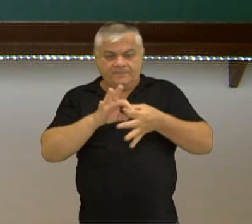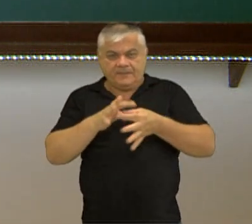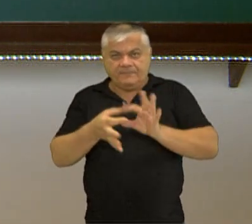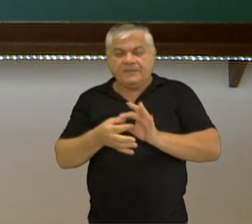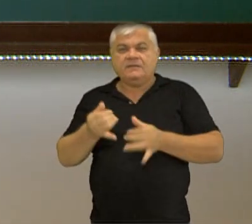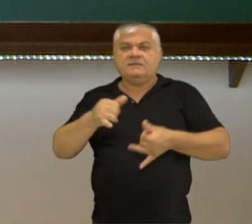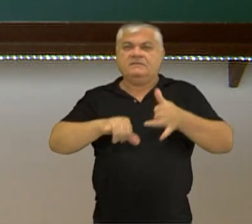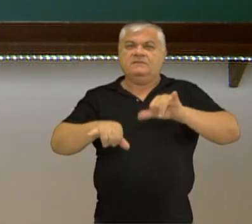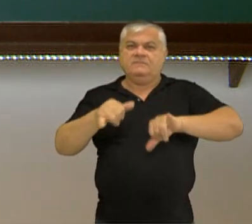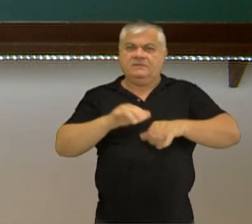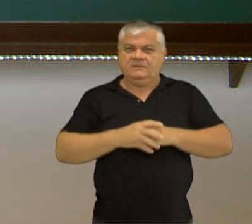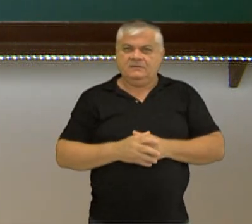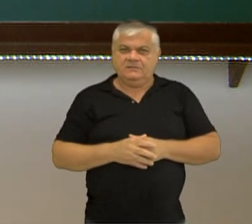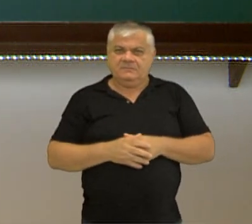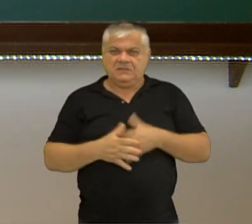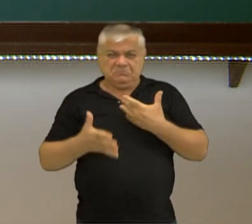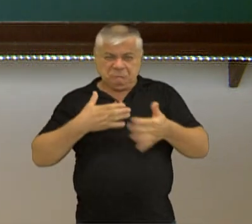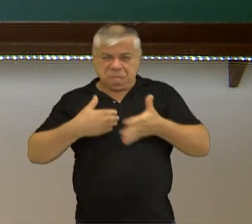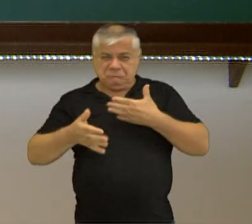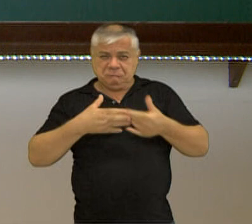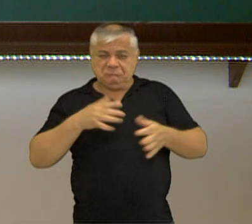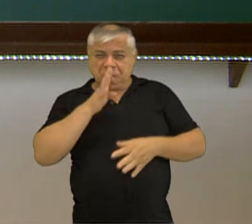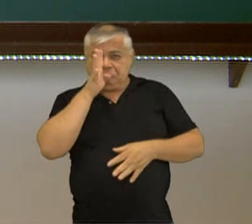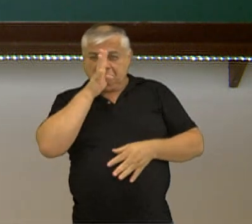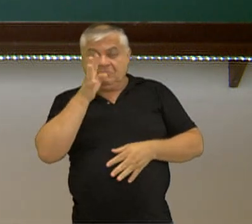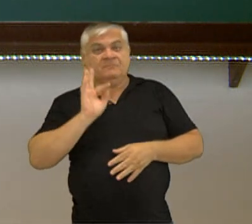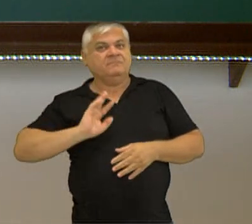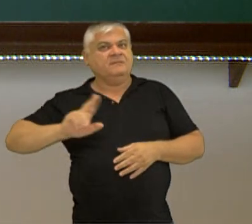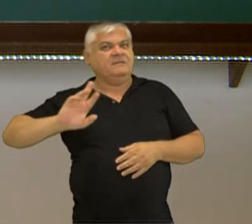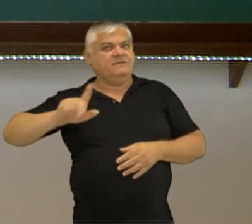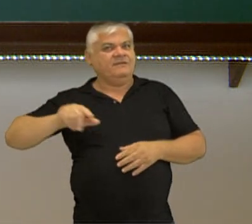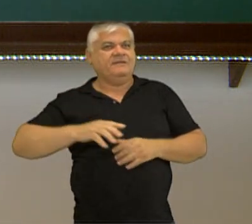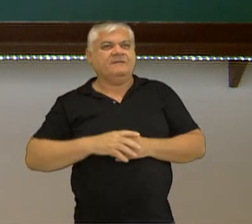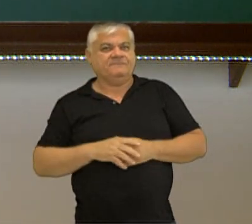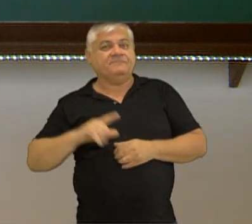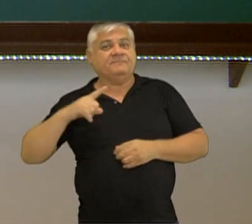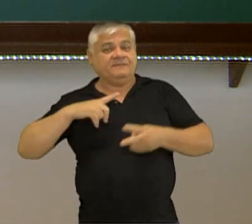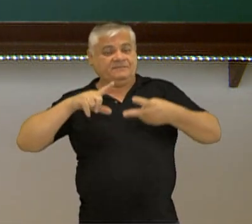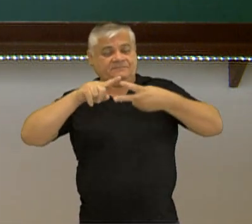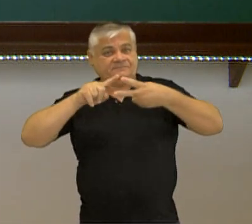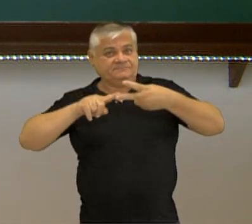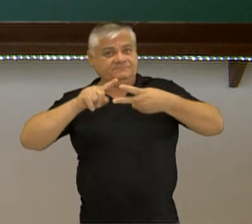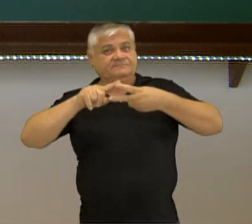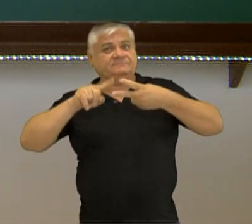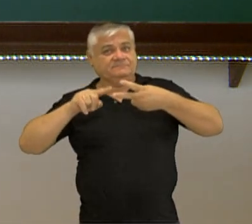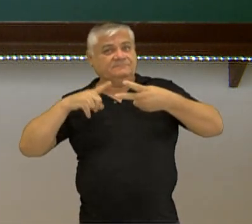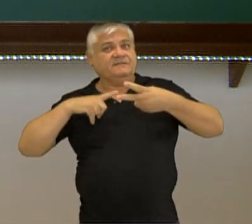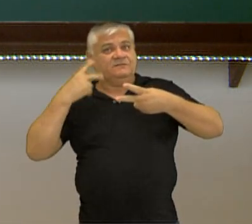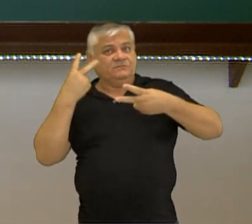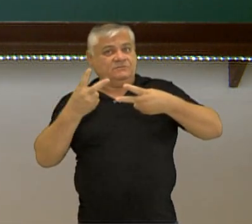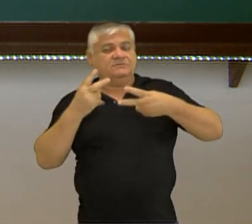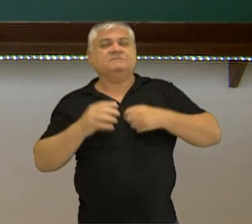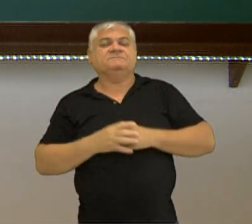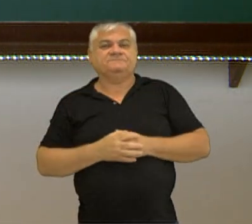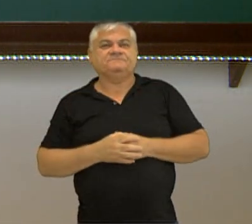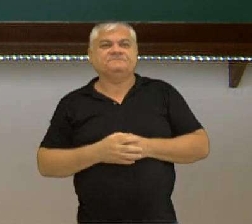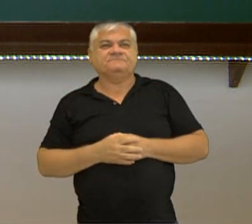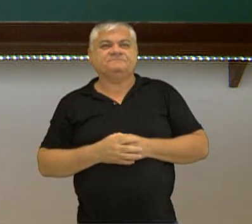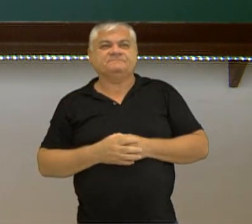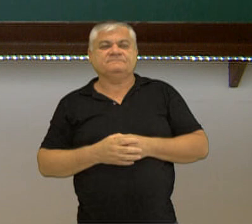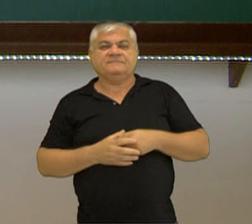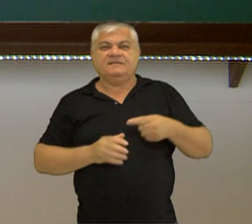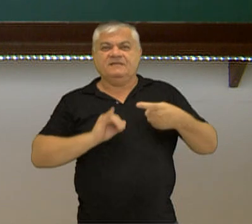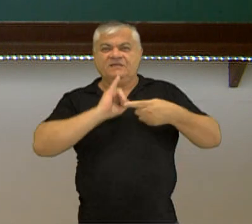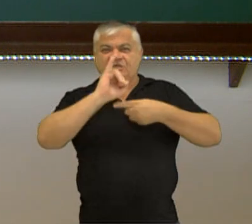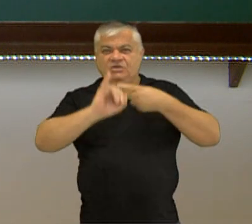químicas. Mas não é qualquer ligação química. Olha só, nós temos dois tipos de ligações químicas aqui por enquanto. A ligação iônica e